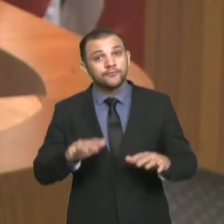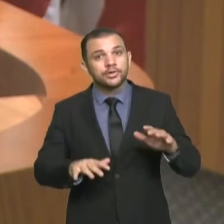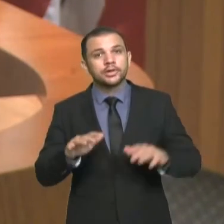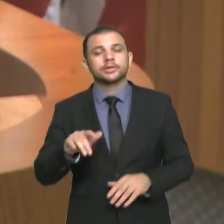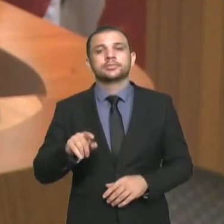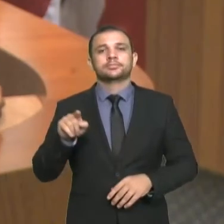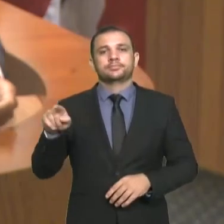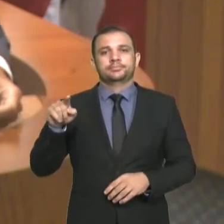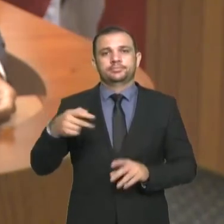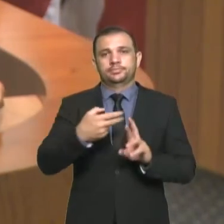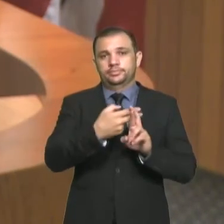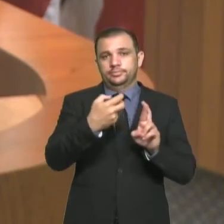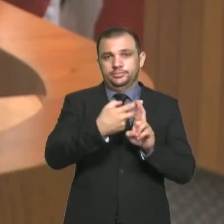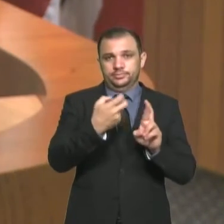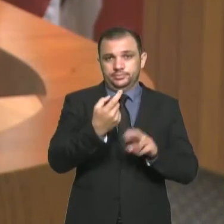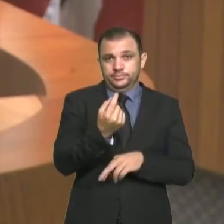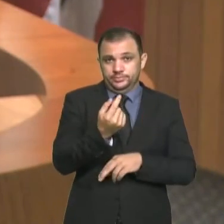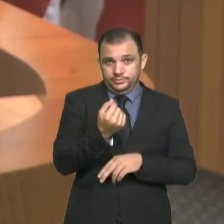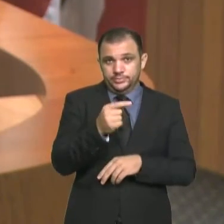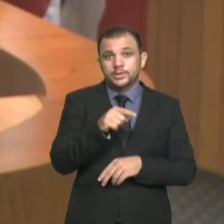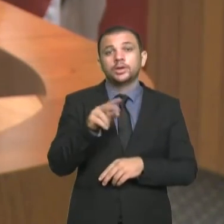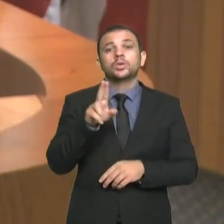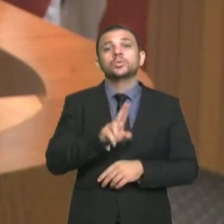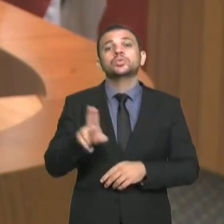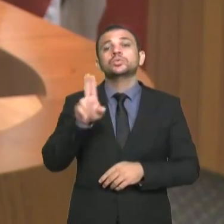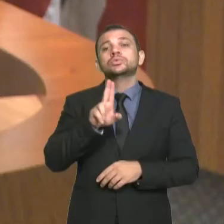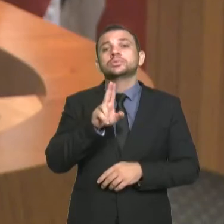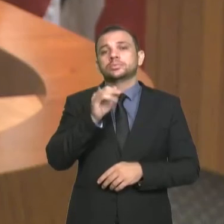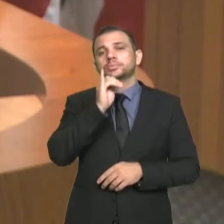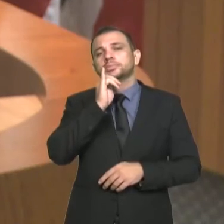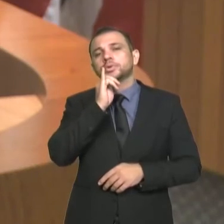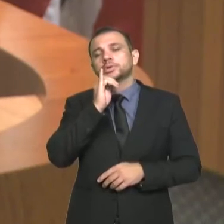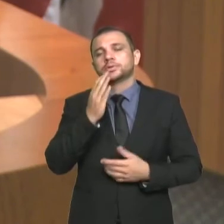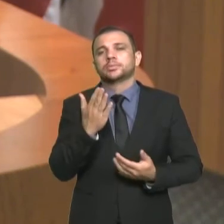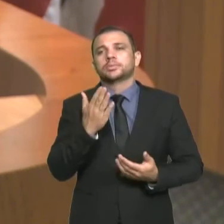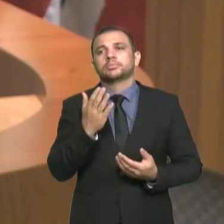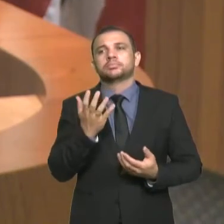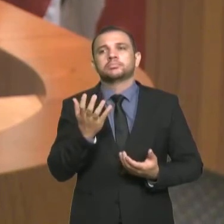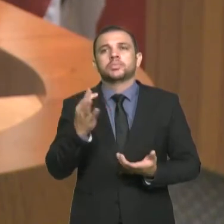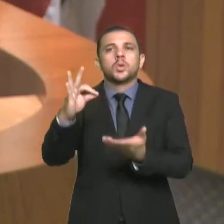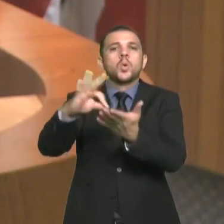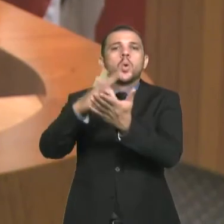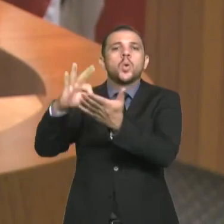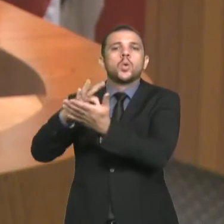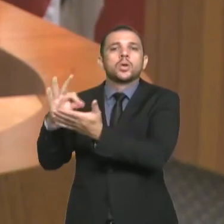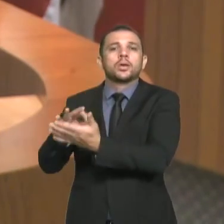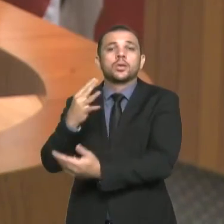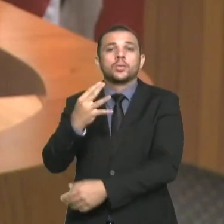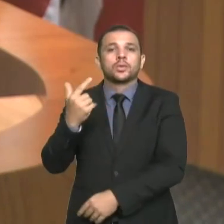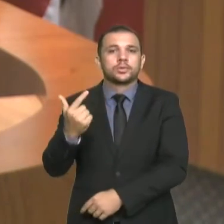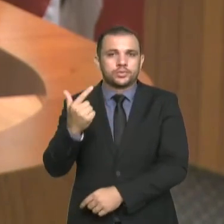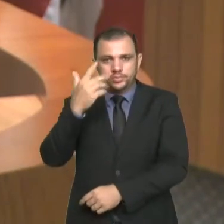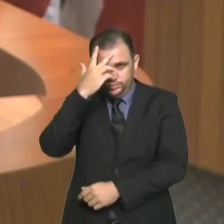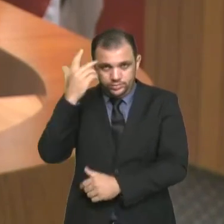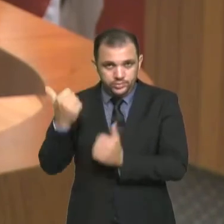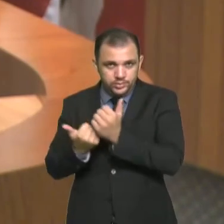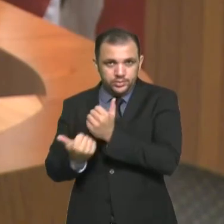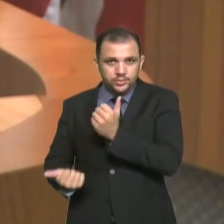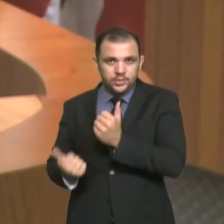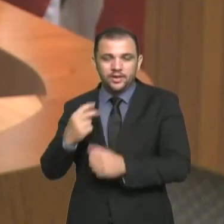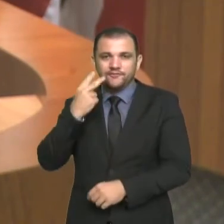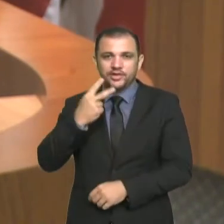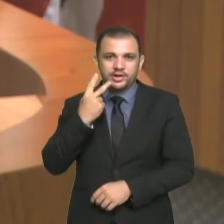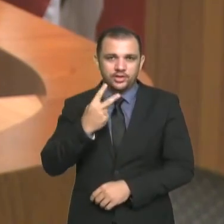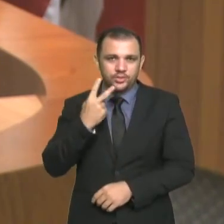esse recurso está sendo utilizado, por exemplo, para a contratação de 42 suplentes de vereador